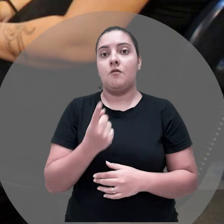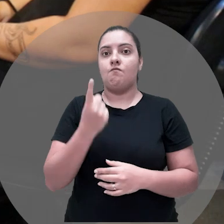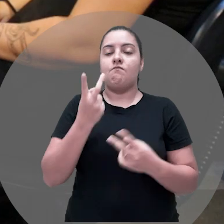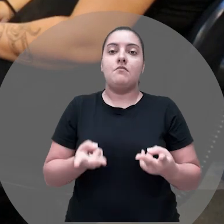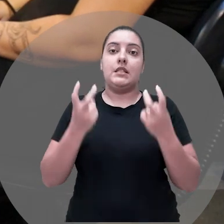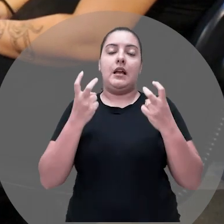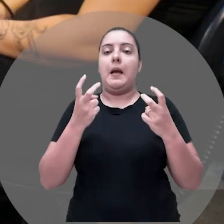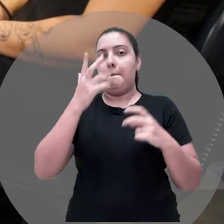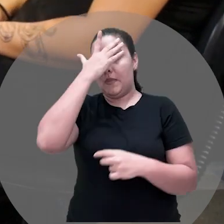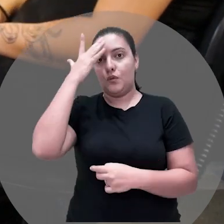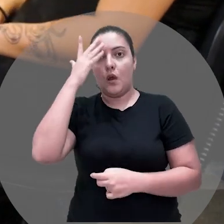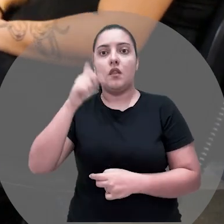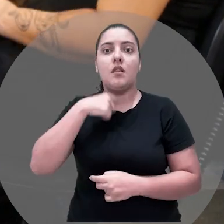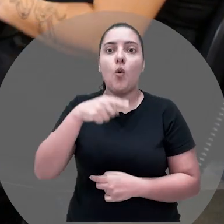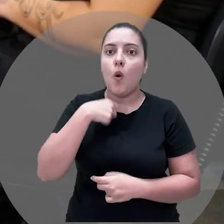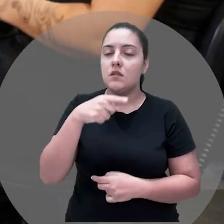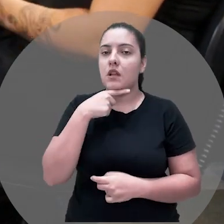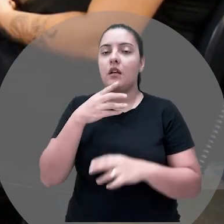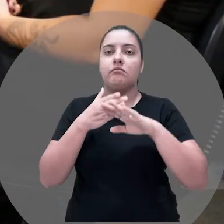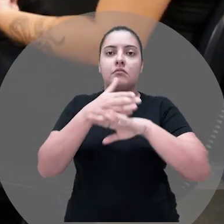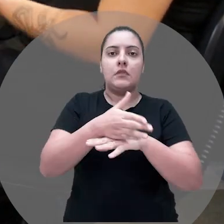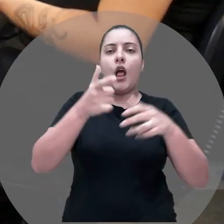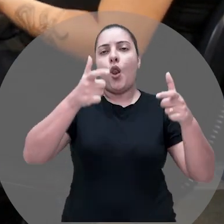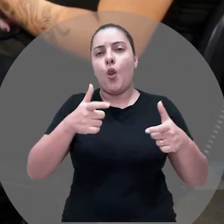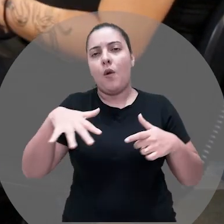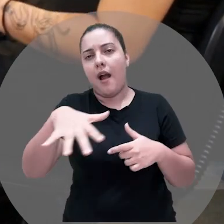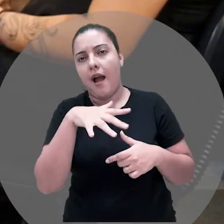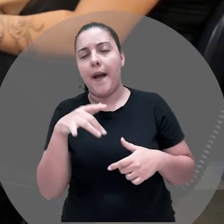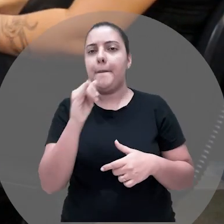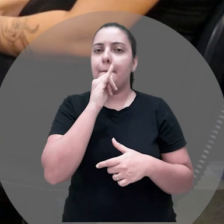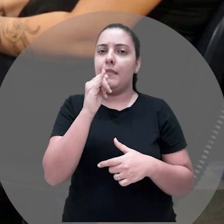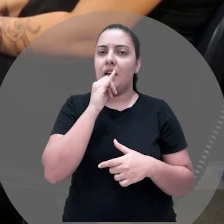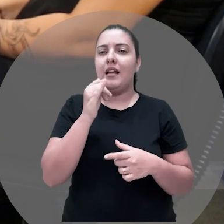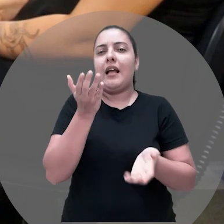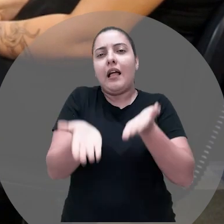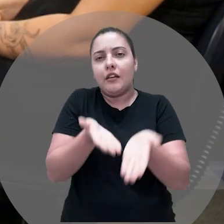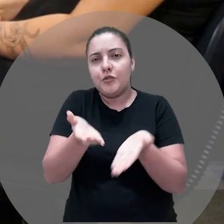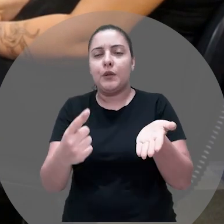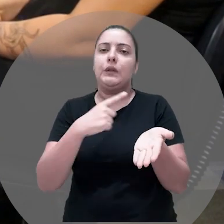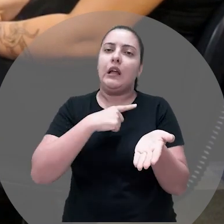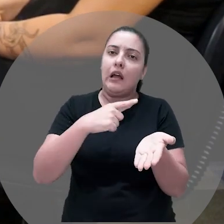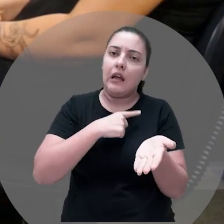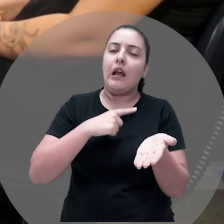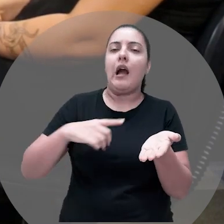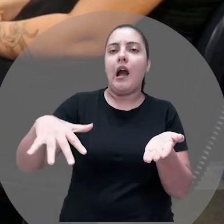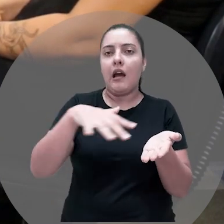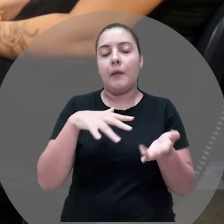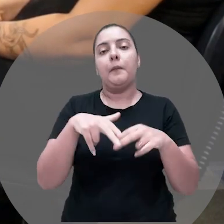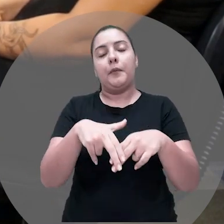uma coisa que a gente observa que as pessoas não conseguem ter muito acesso né Há lugares que fazem esses atendimento